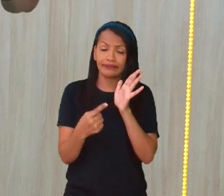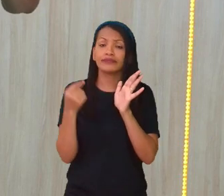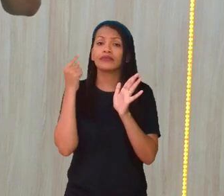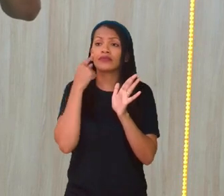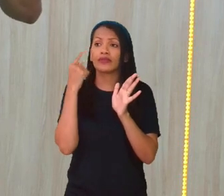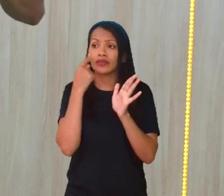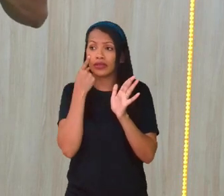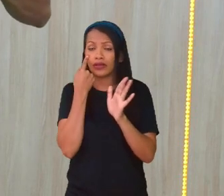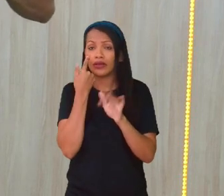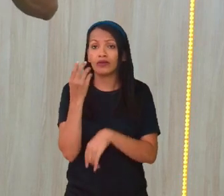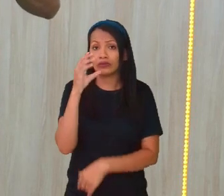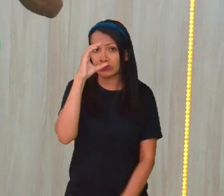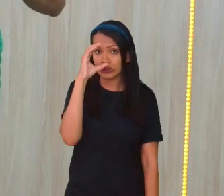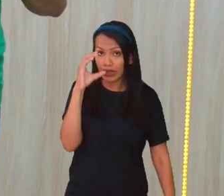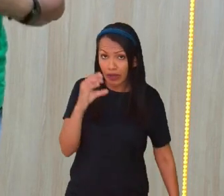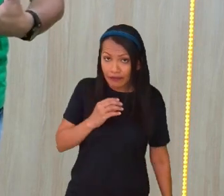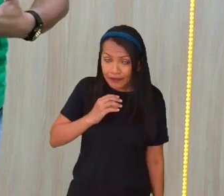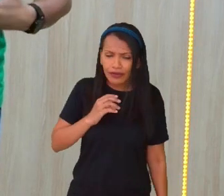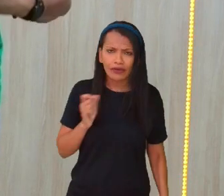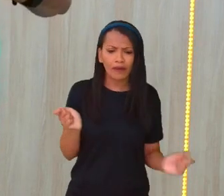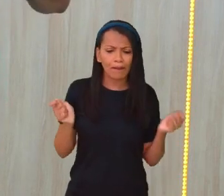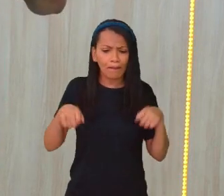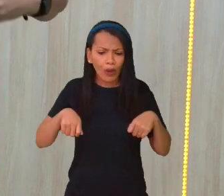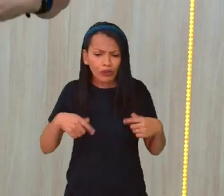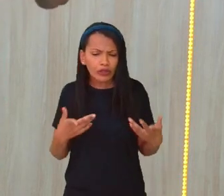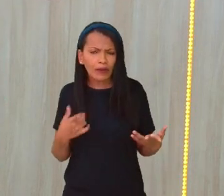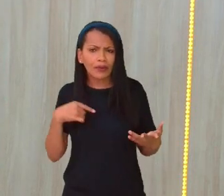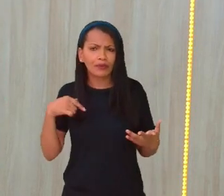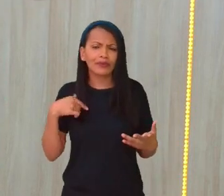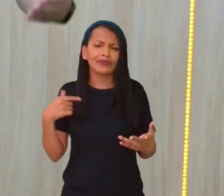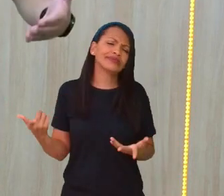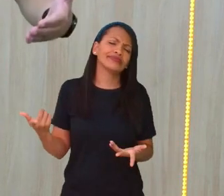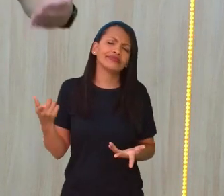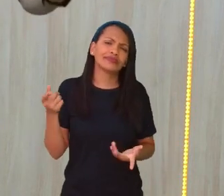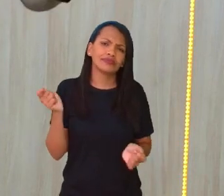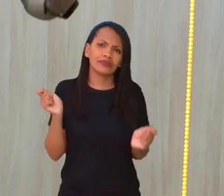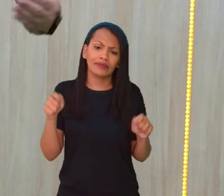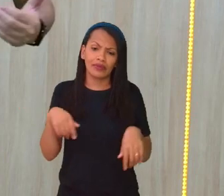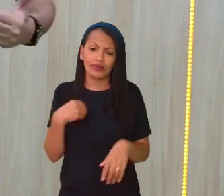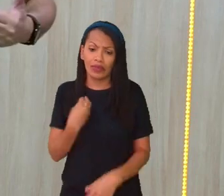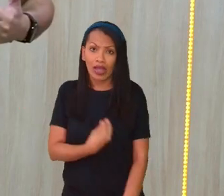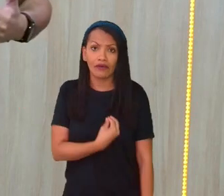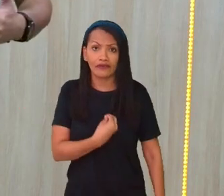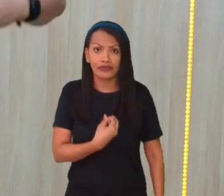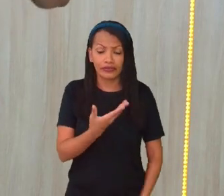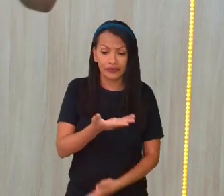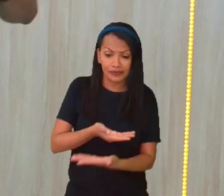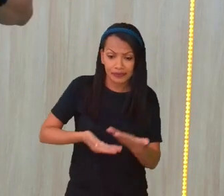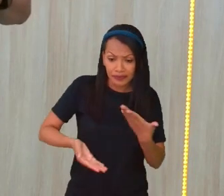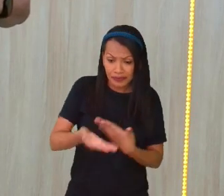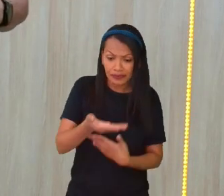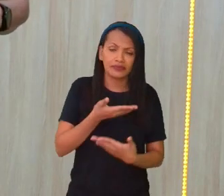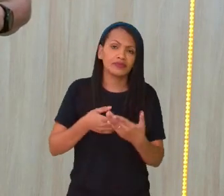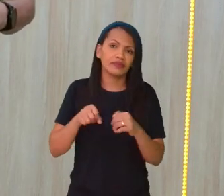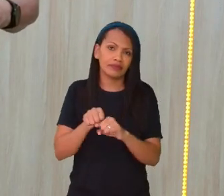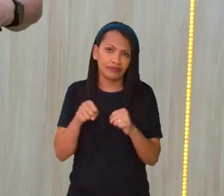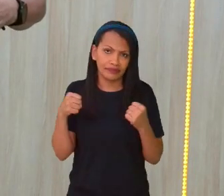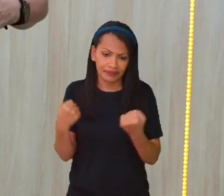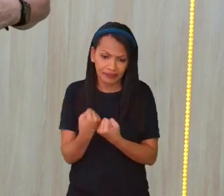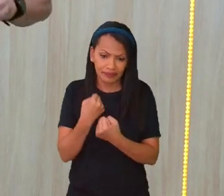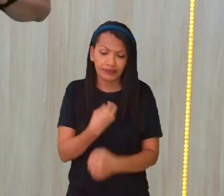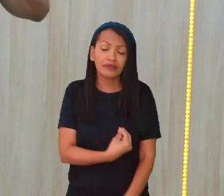é? Para que nós possamos nos conduzir na vida em sociedade. Viver em